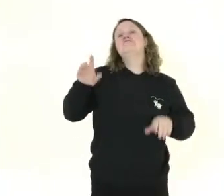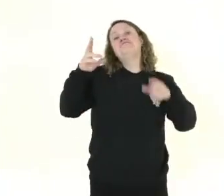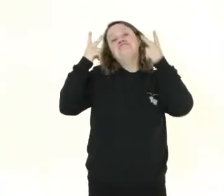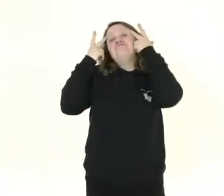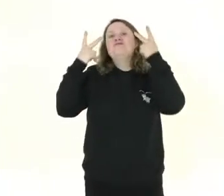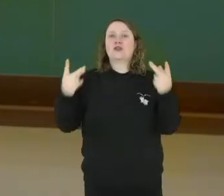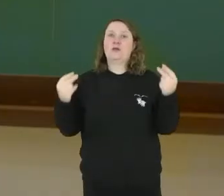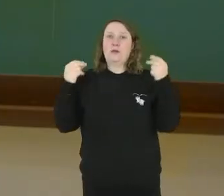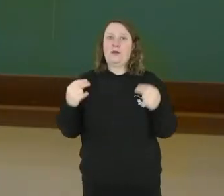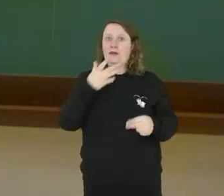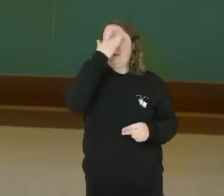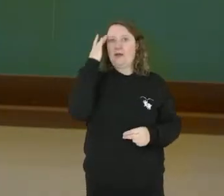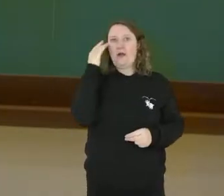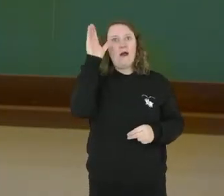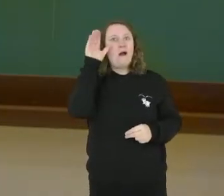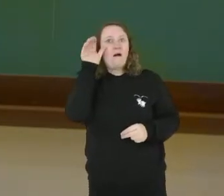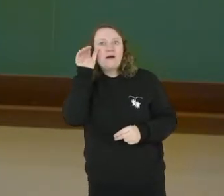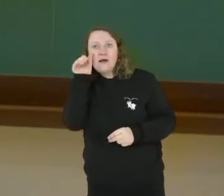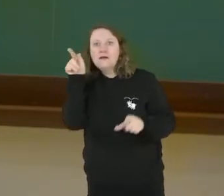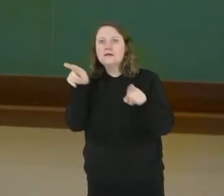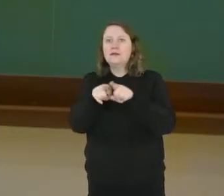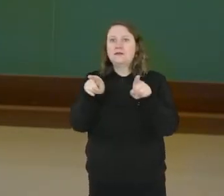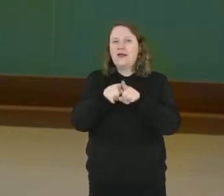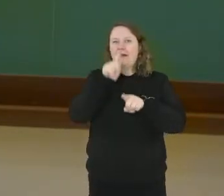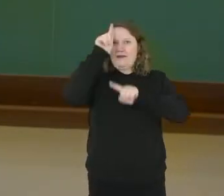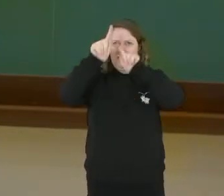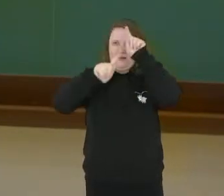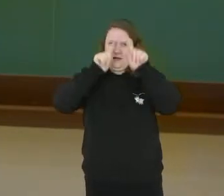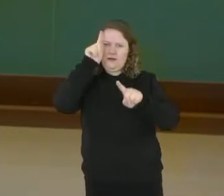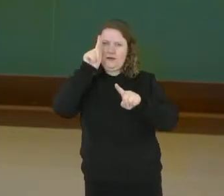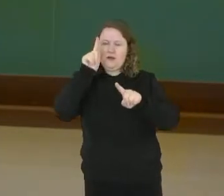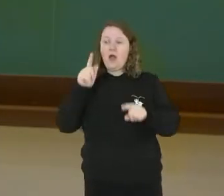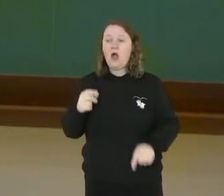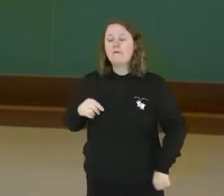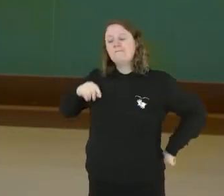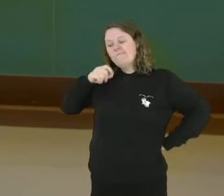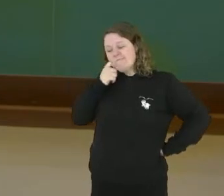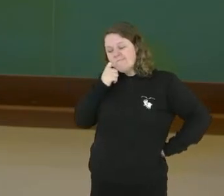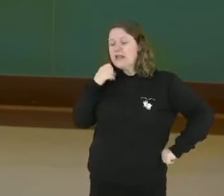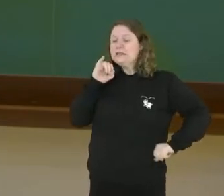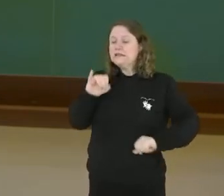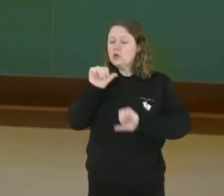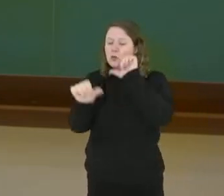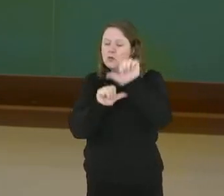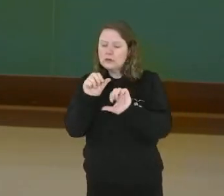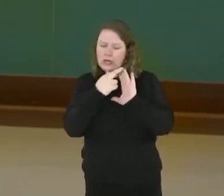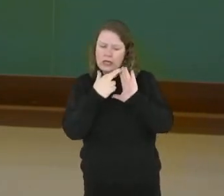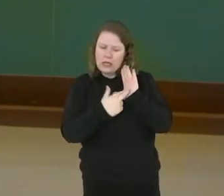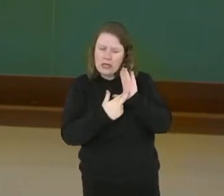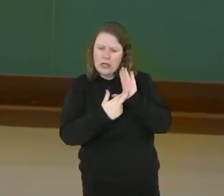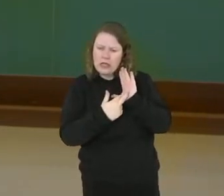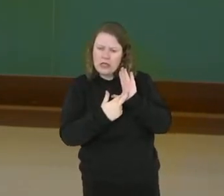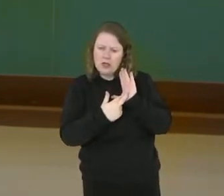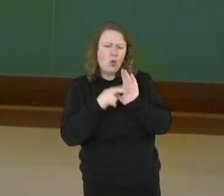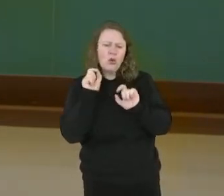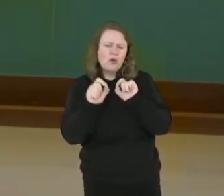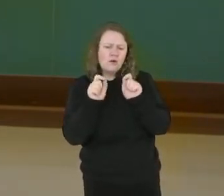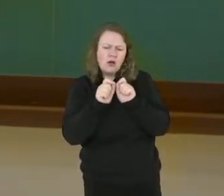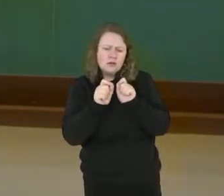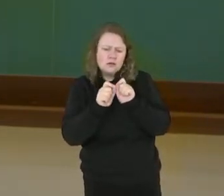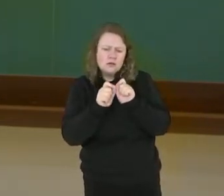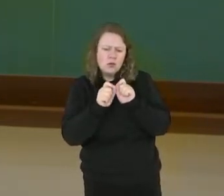criativas, né? E se eu, de repente, tem um joguinho ali, e se eu mudar a regra desse jogo? como é que vai funcionar? Tem que ser